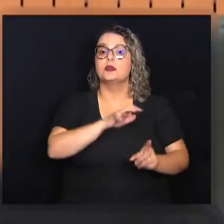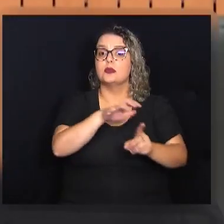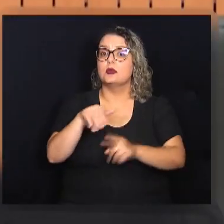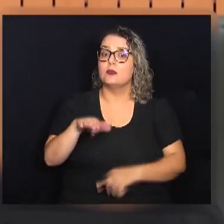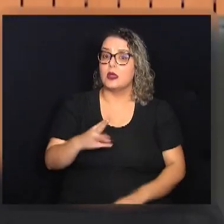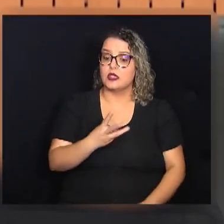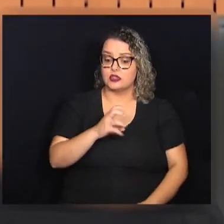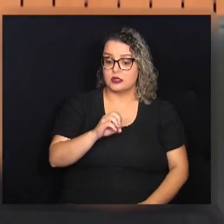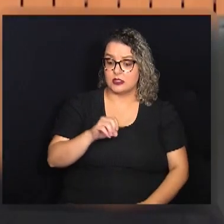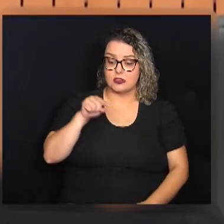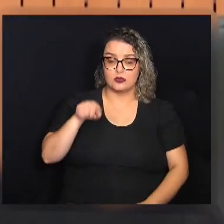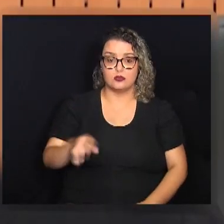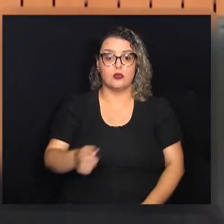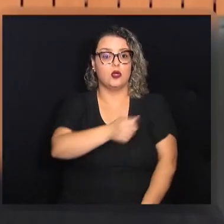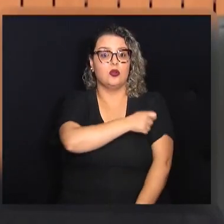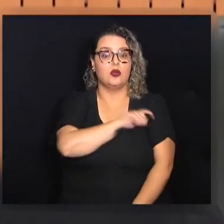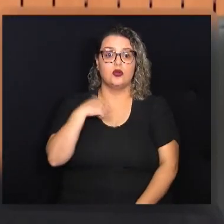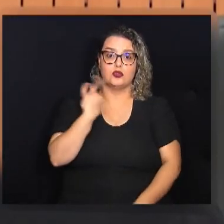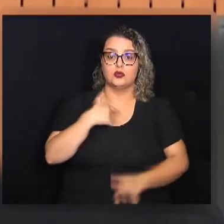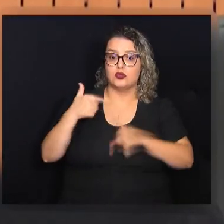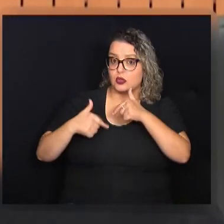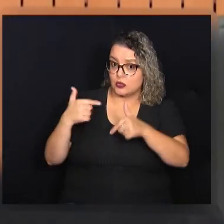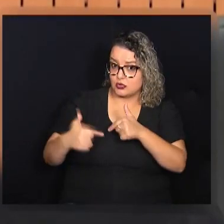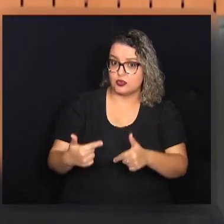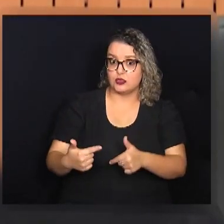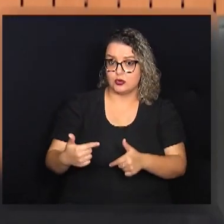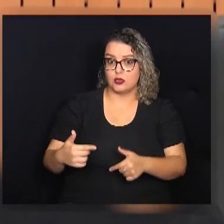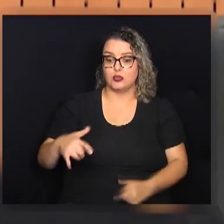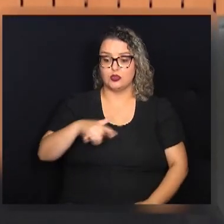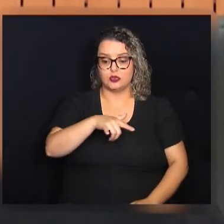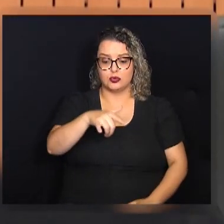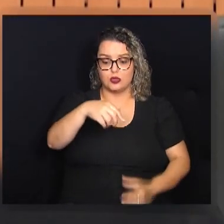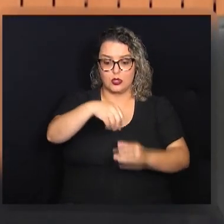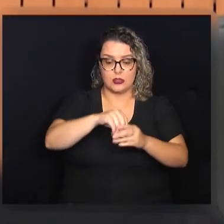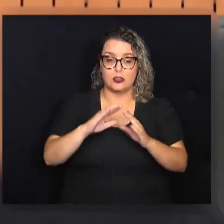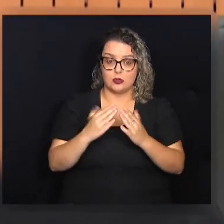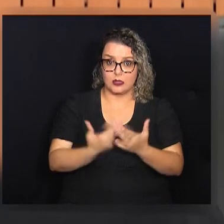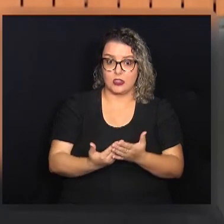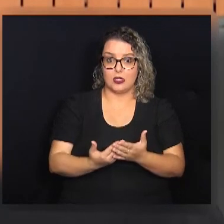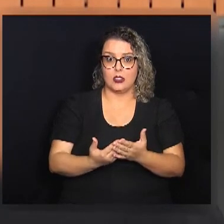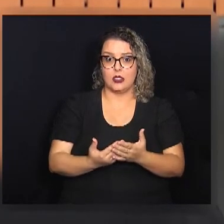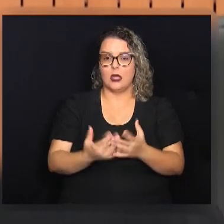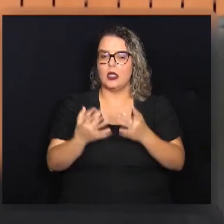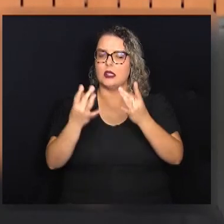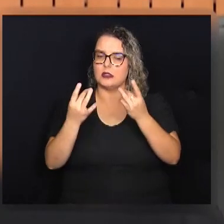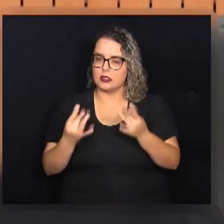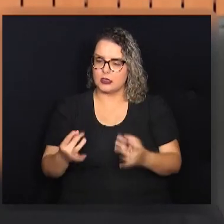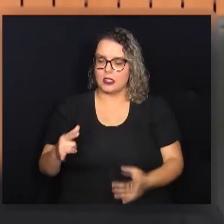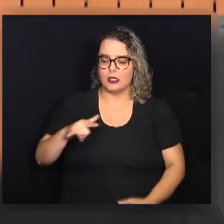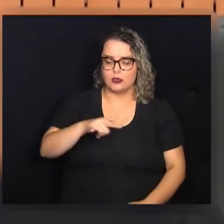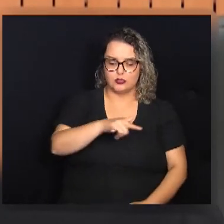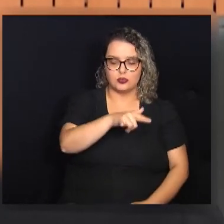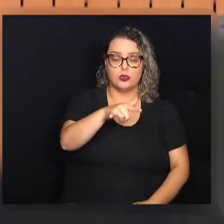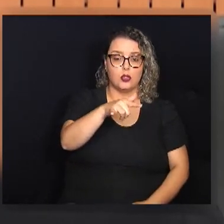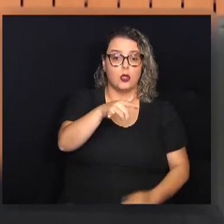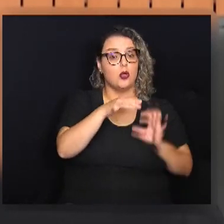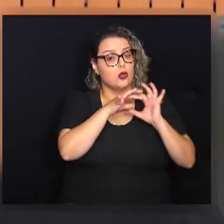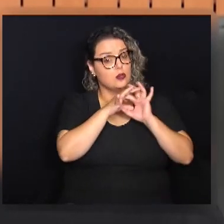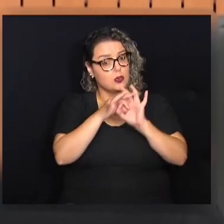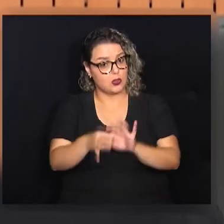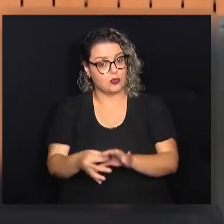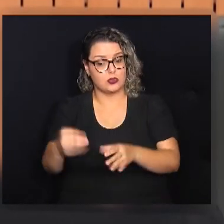no Centro Comunitário Jardim Santa Lúcia, como ferramenta para a inclusão tecnológica dos jovens. E neste